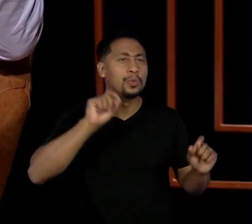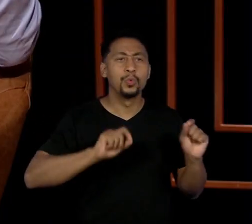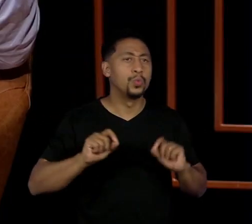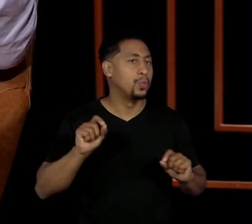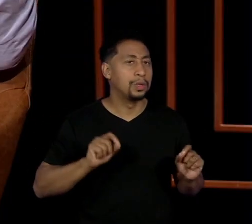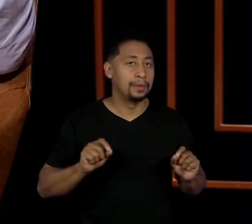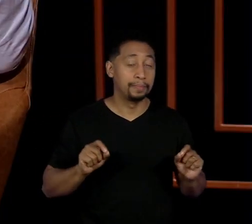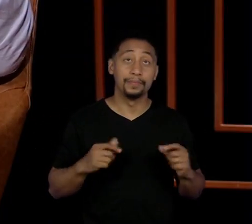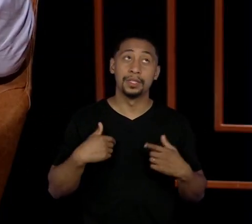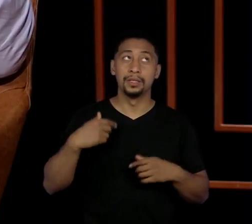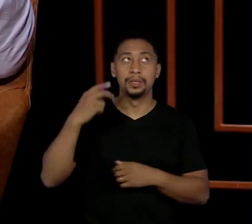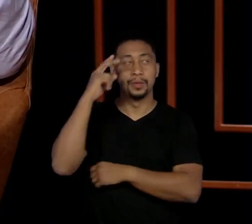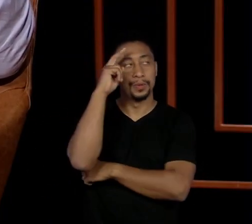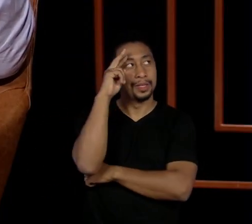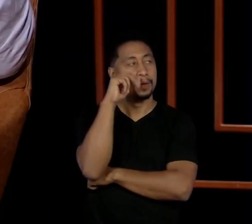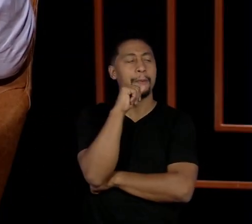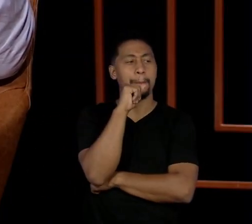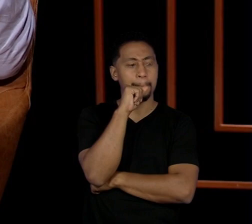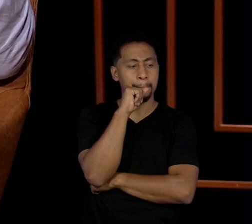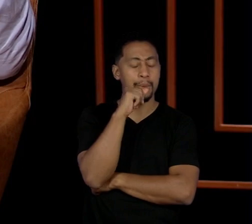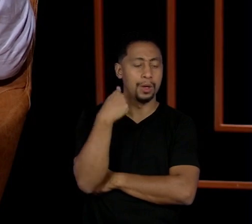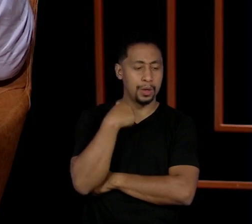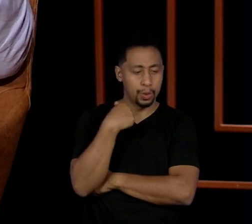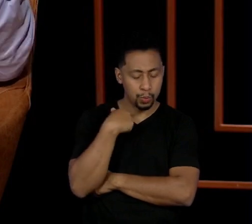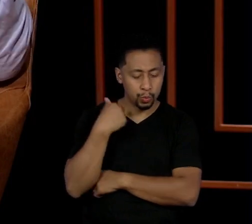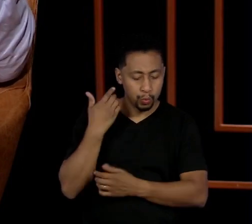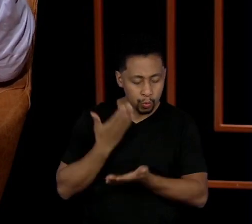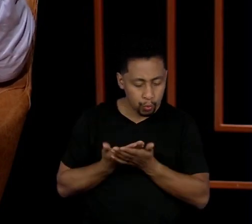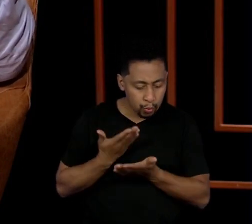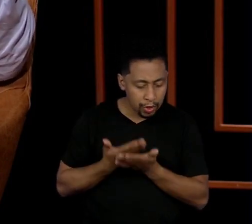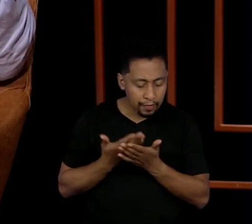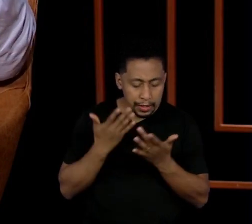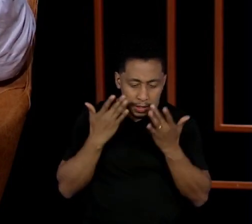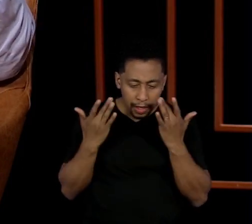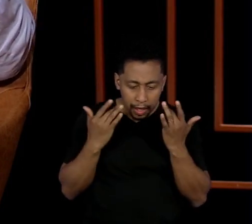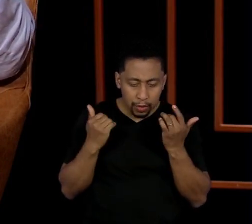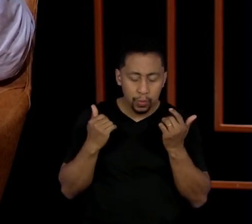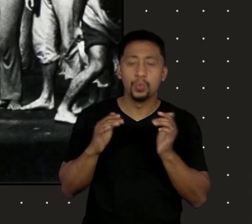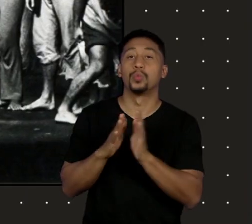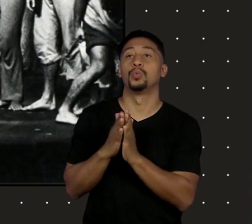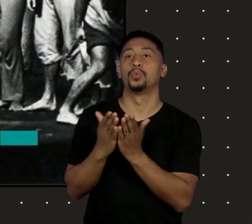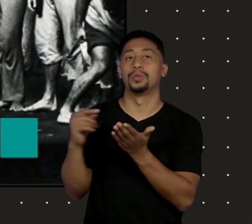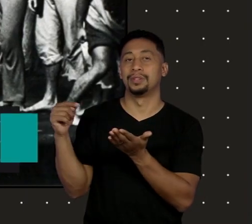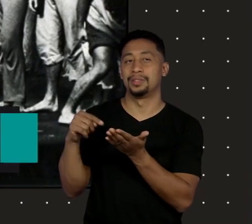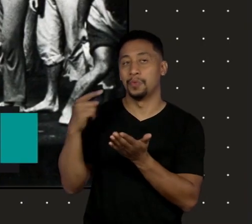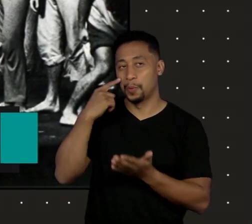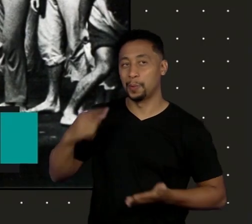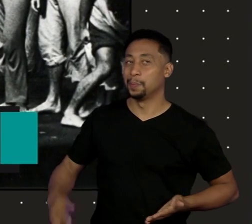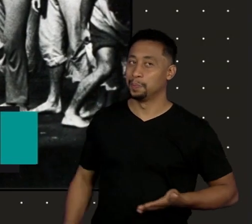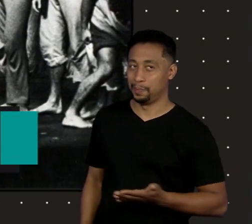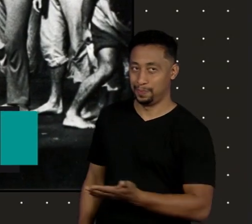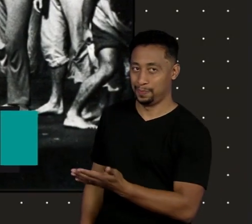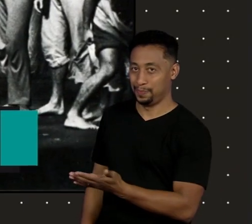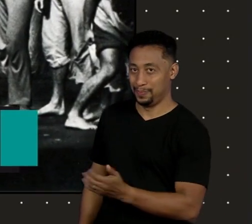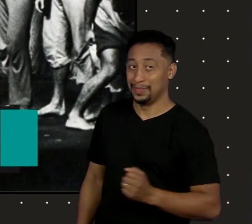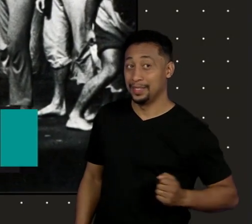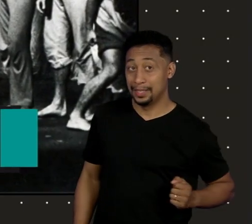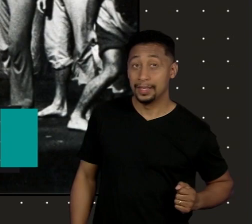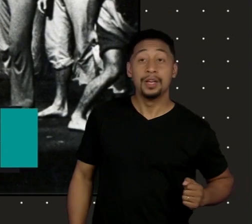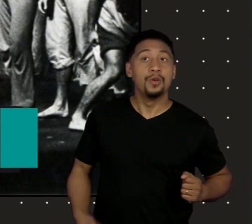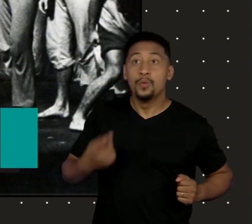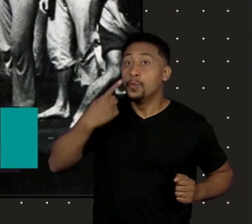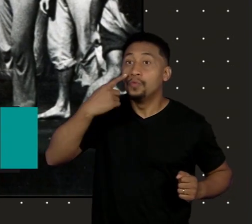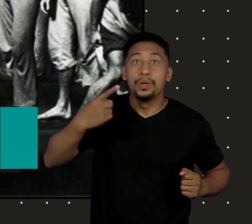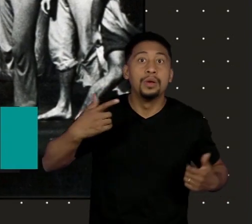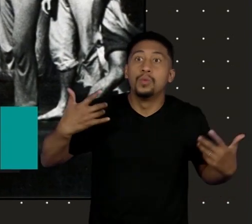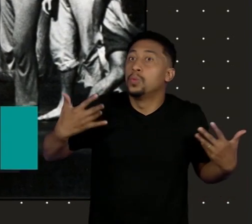primeira lembrança, eu ainda acho que eu era estudante de teatro, eu vi o Capitã de Areia, que é um dos primeiros grandes sucessos dele, que eu vi e parecia